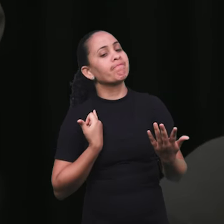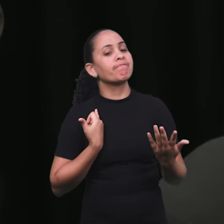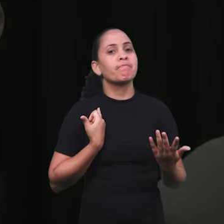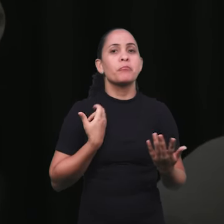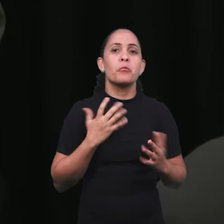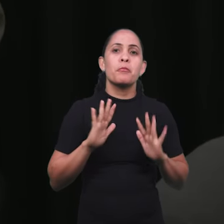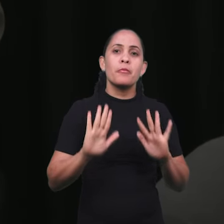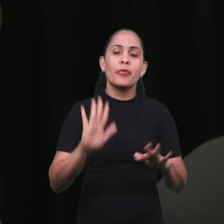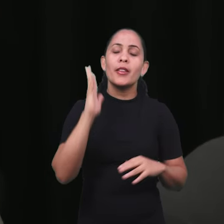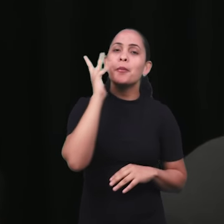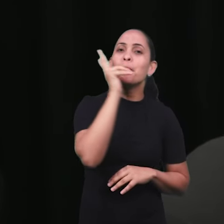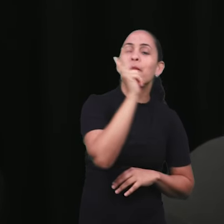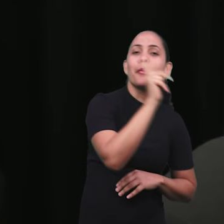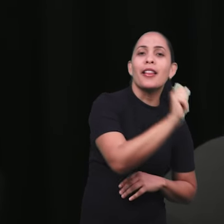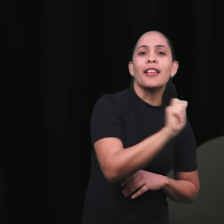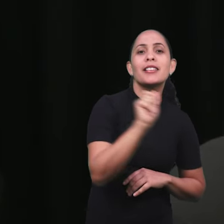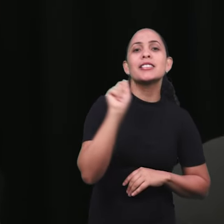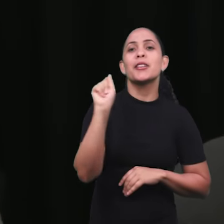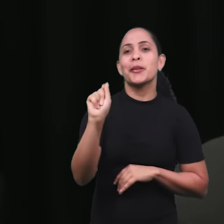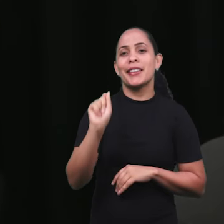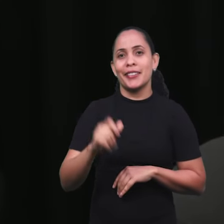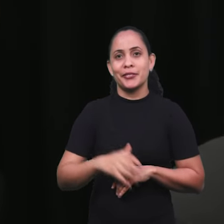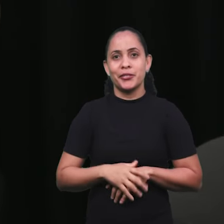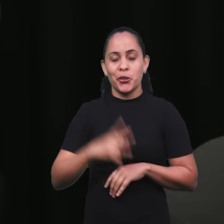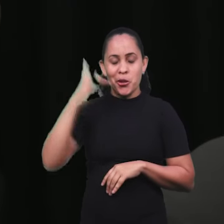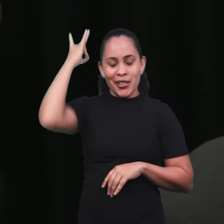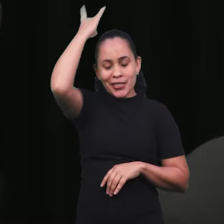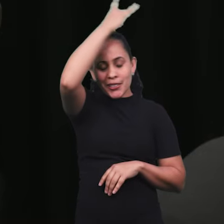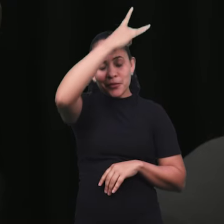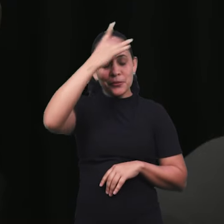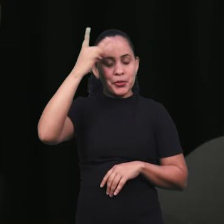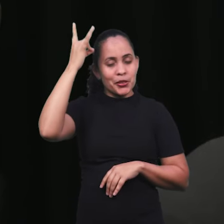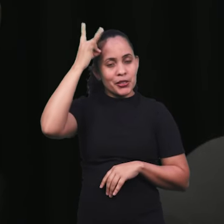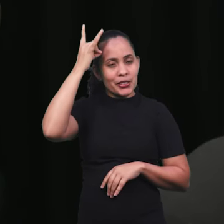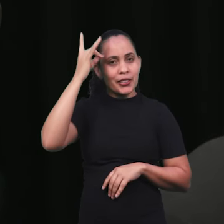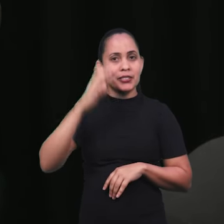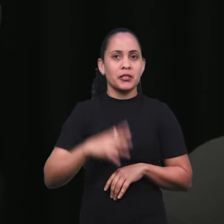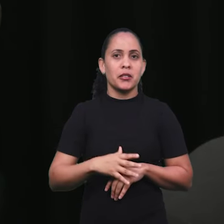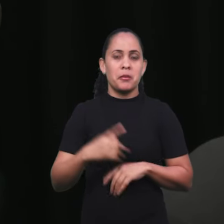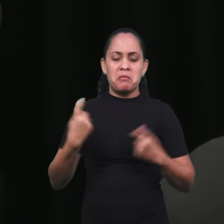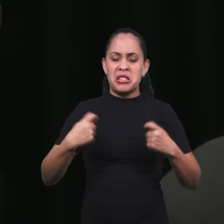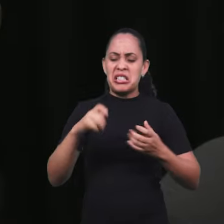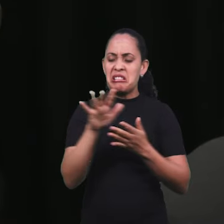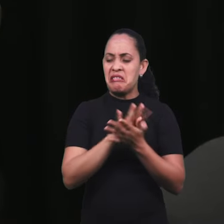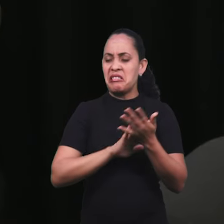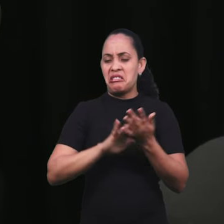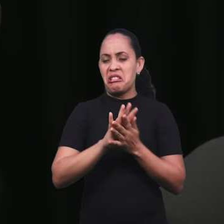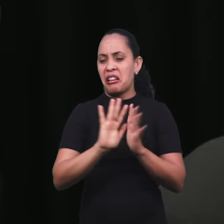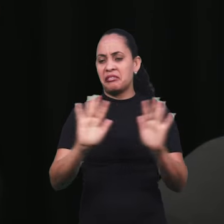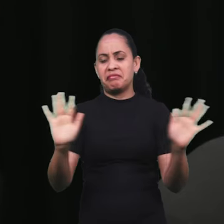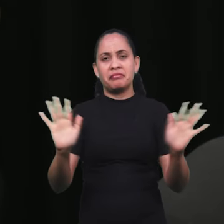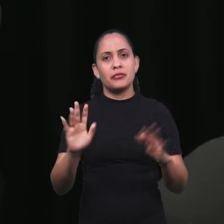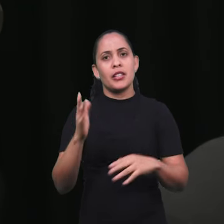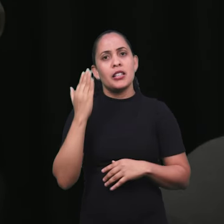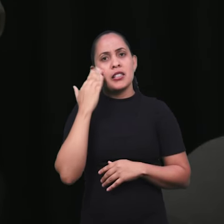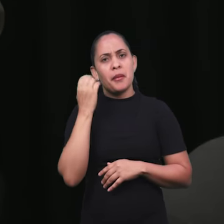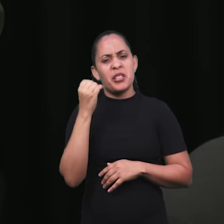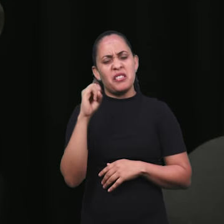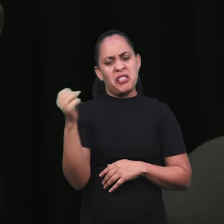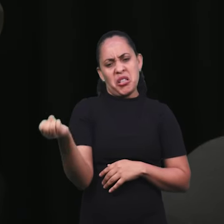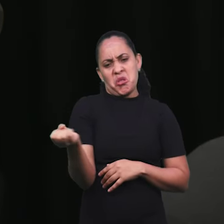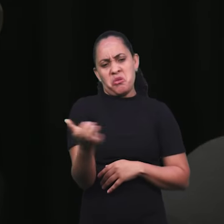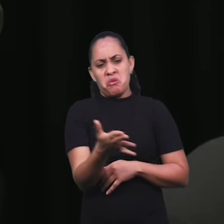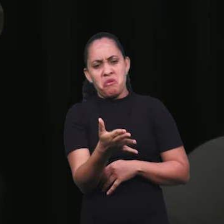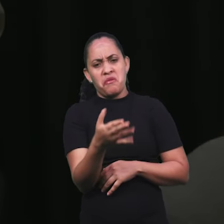Mas a beleza é que o Espírito Santo não precisa de nada de ninguém. Não